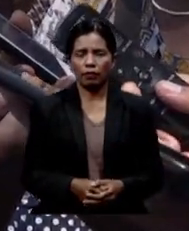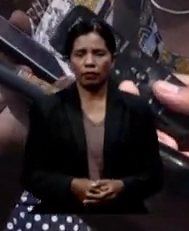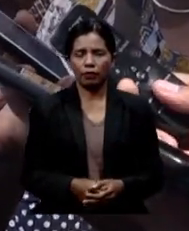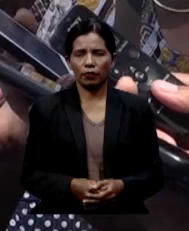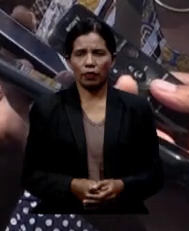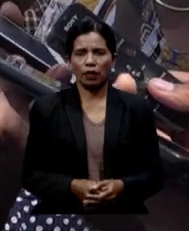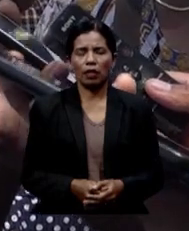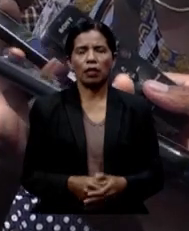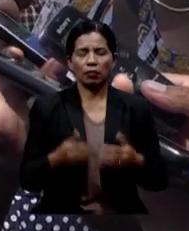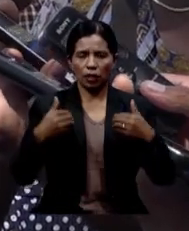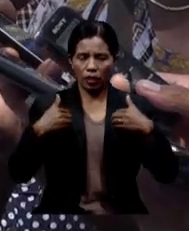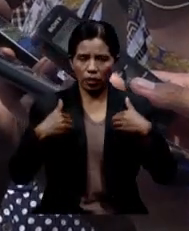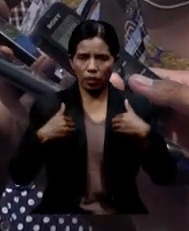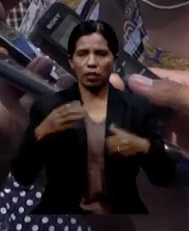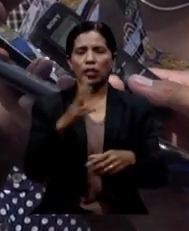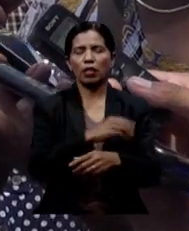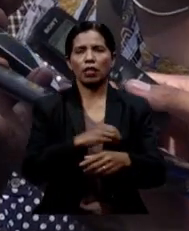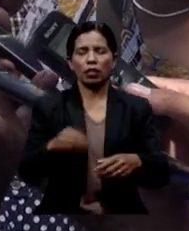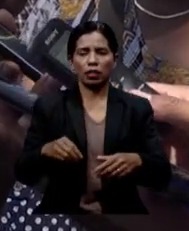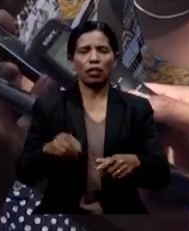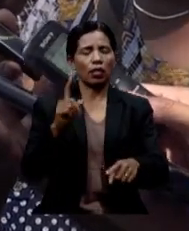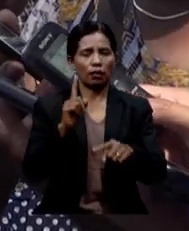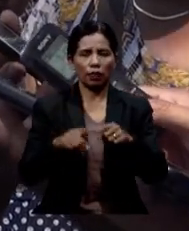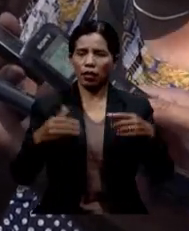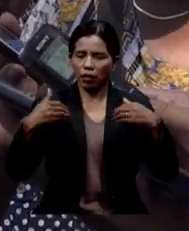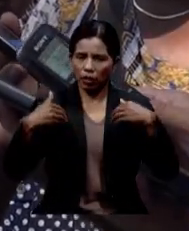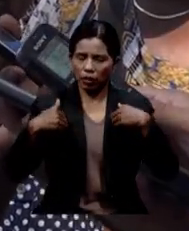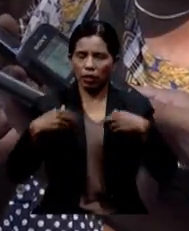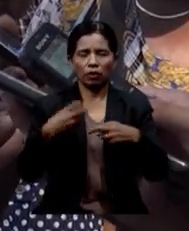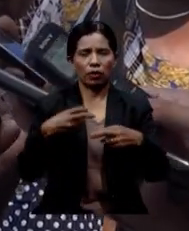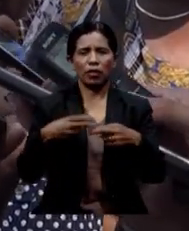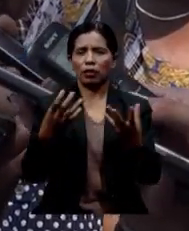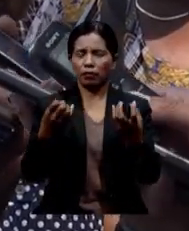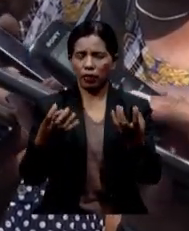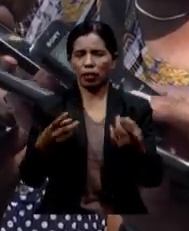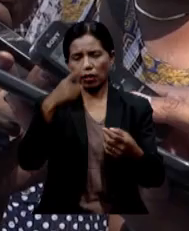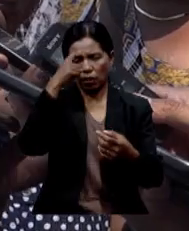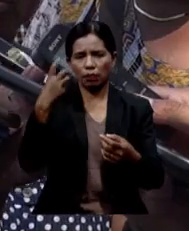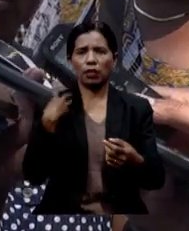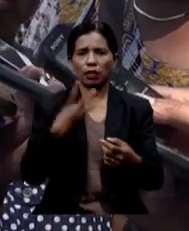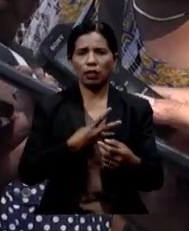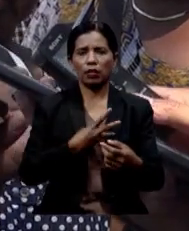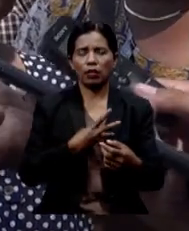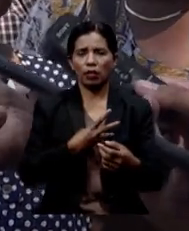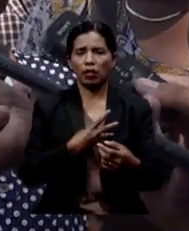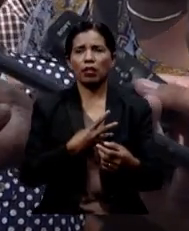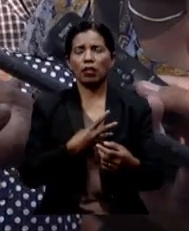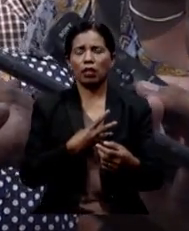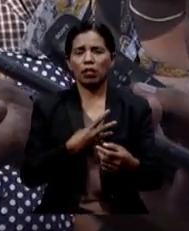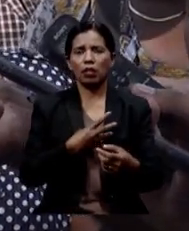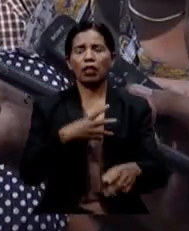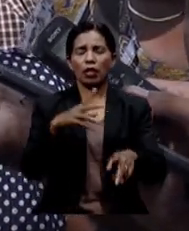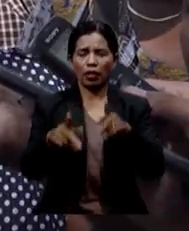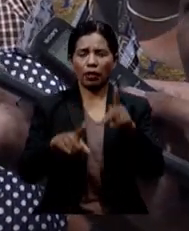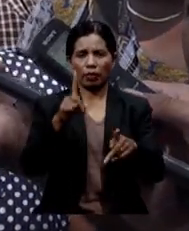a região level e a ditadura, portanto, minha opinião, botamos aqui